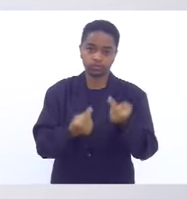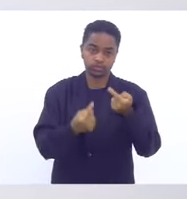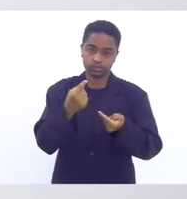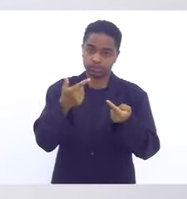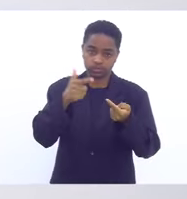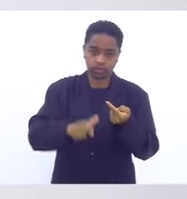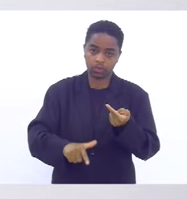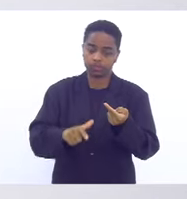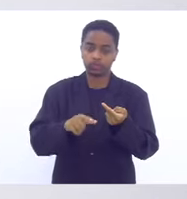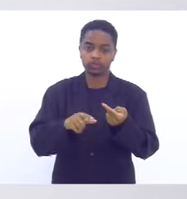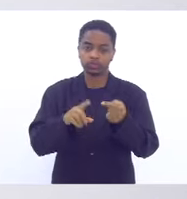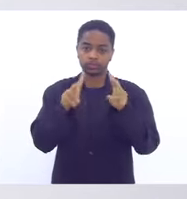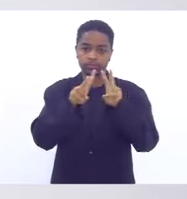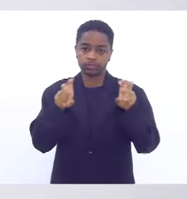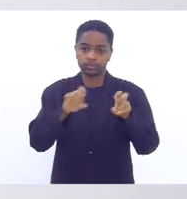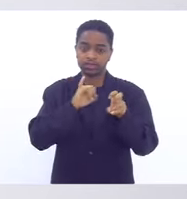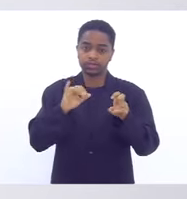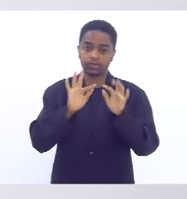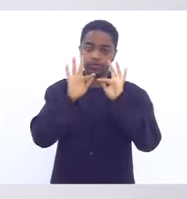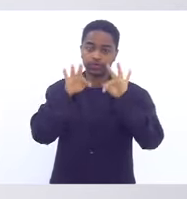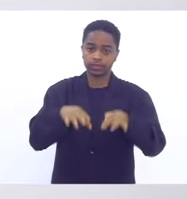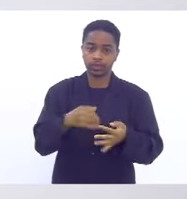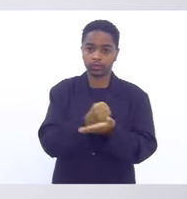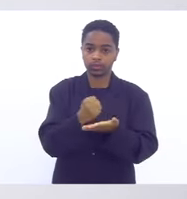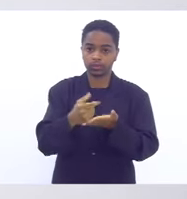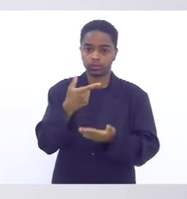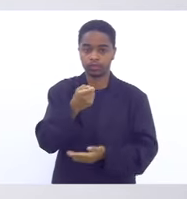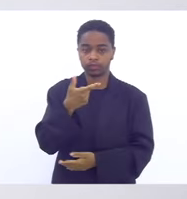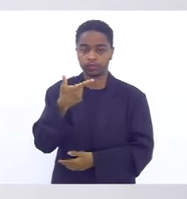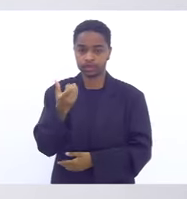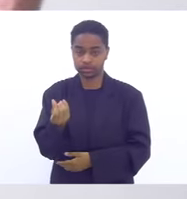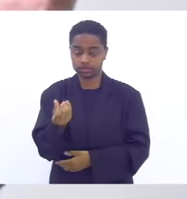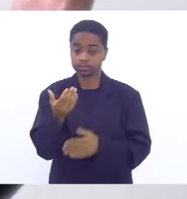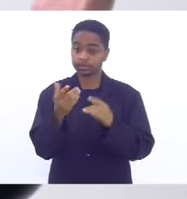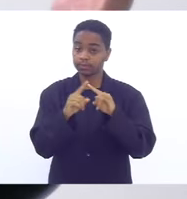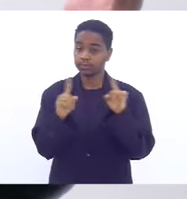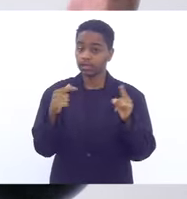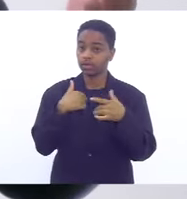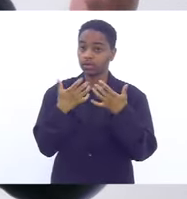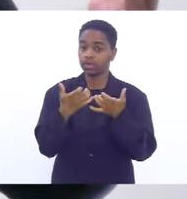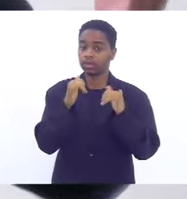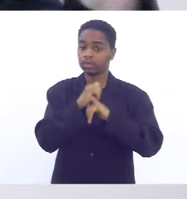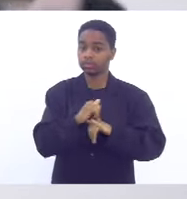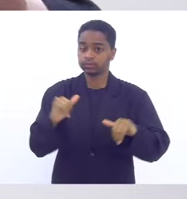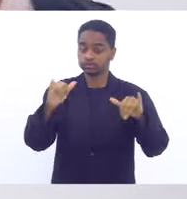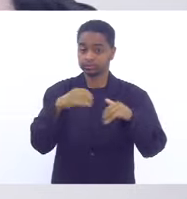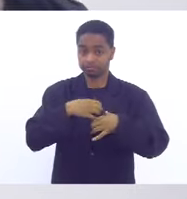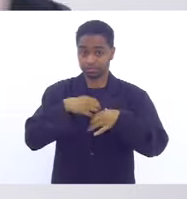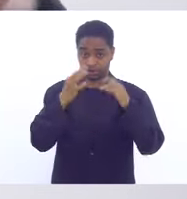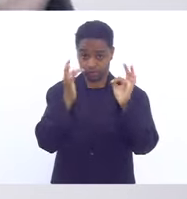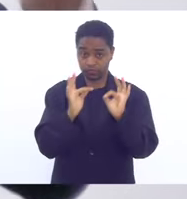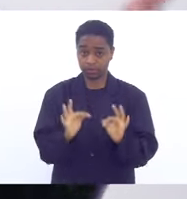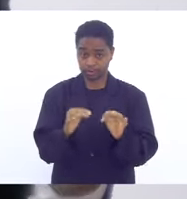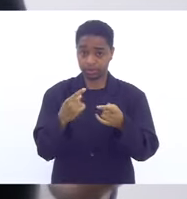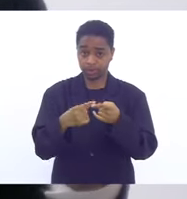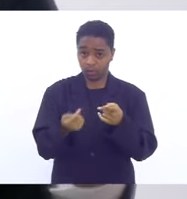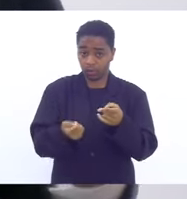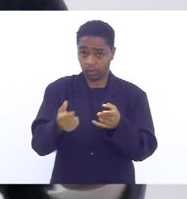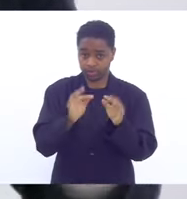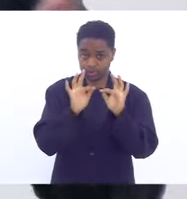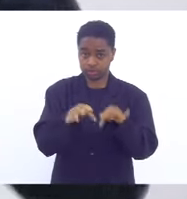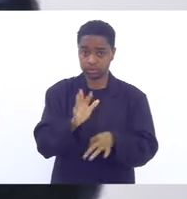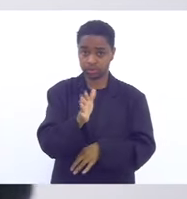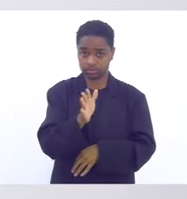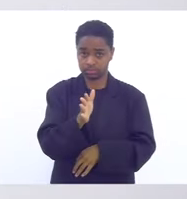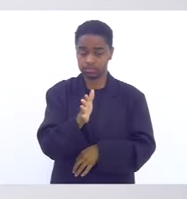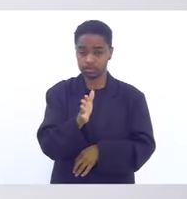esses termos quando acabar a concessão em 2026. Então, quero dizer que, felizmente, está acabando.